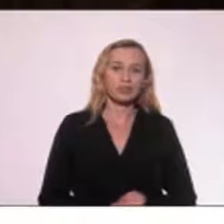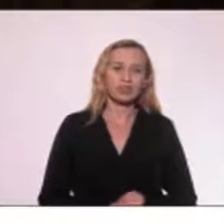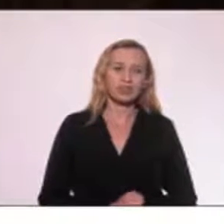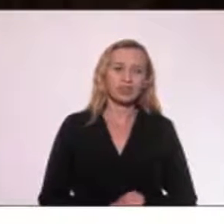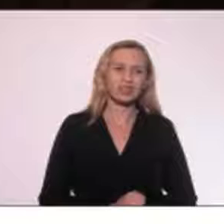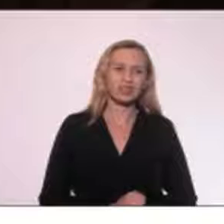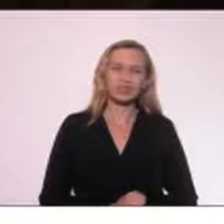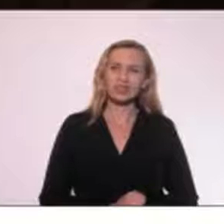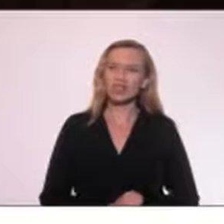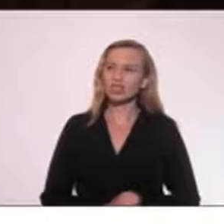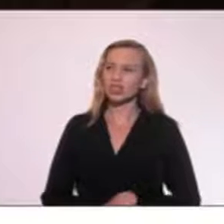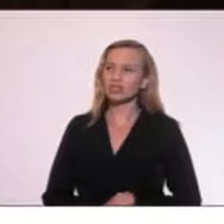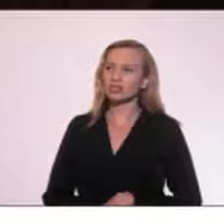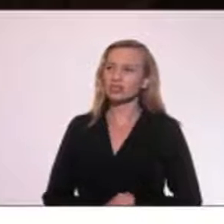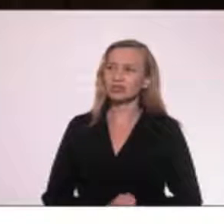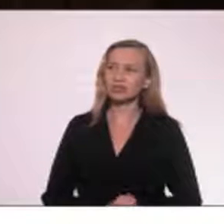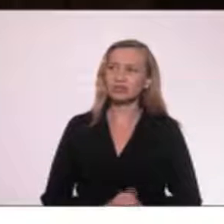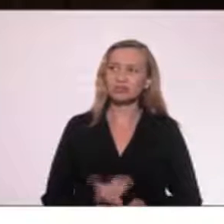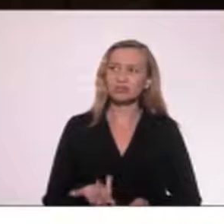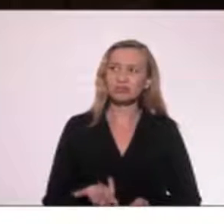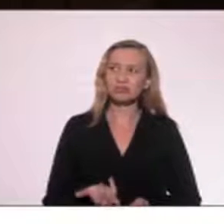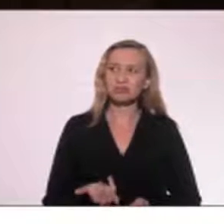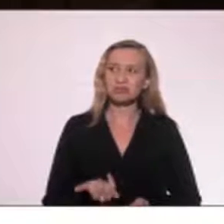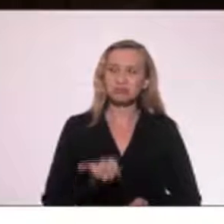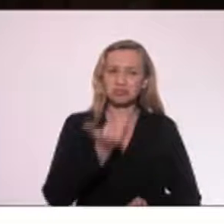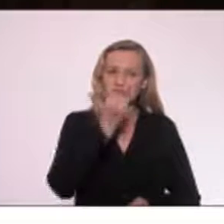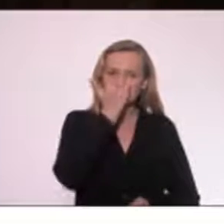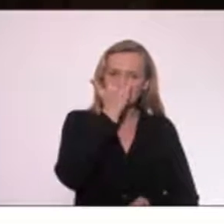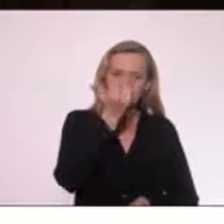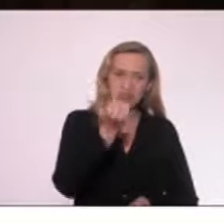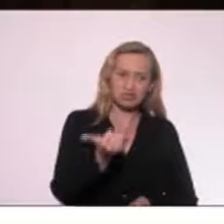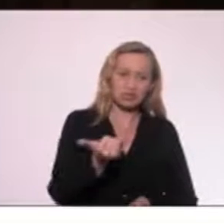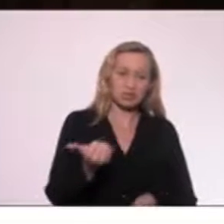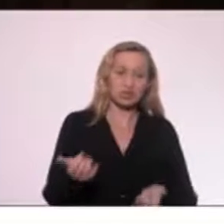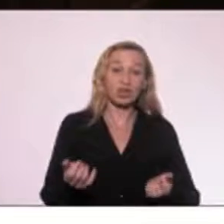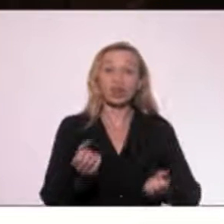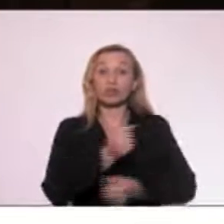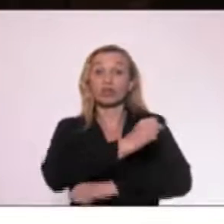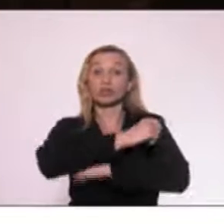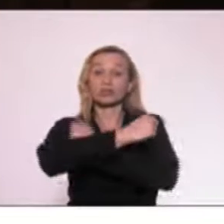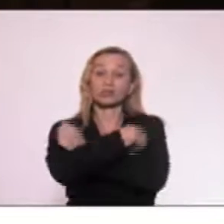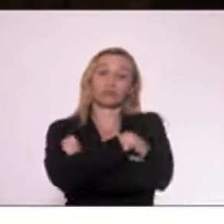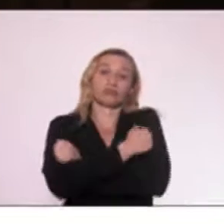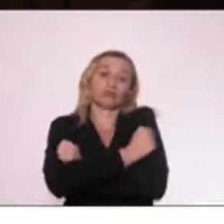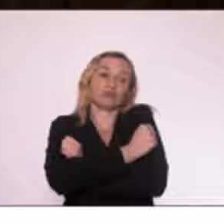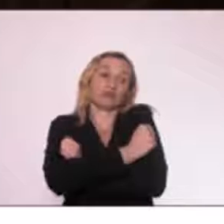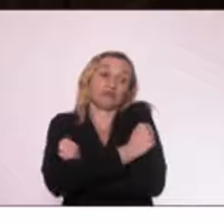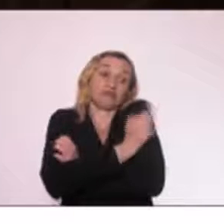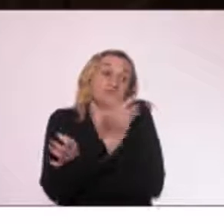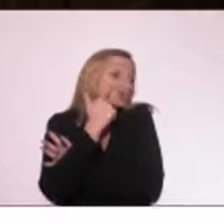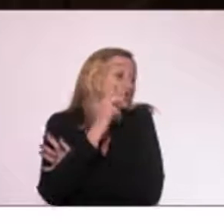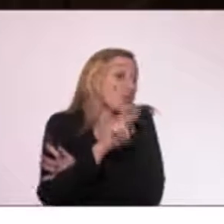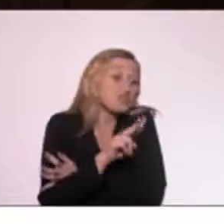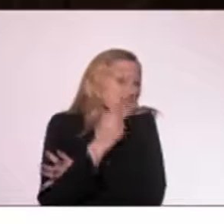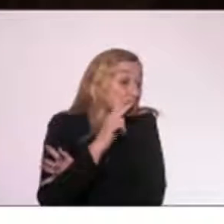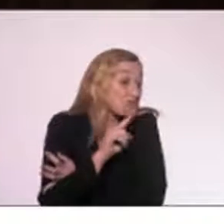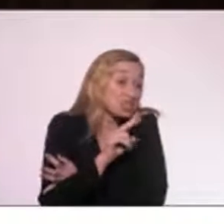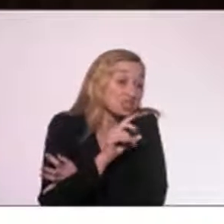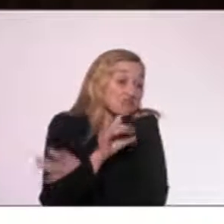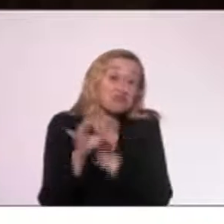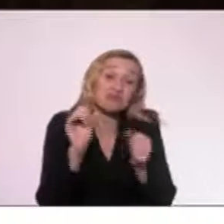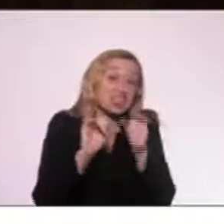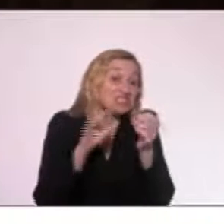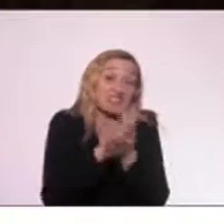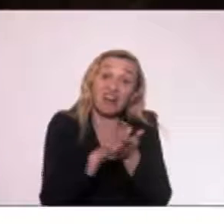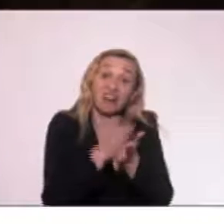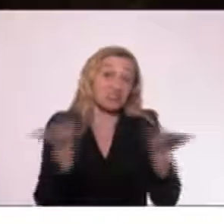tragédia esperada se manter de braços cruzados. É inexorável